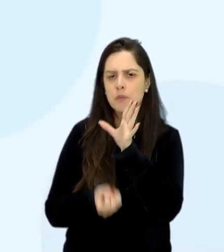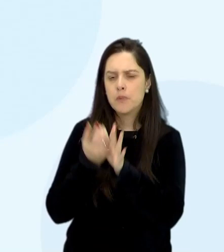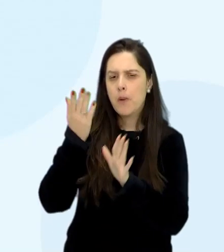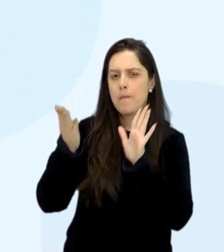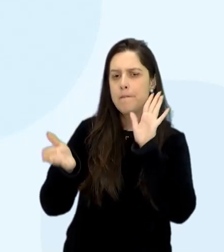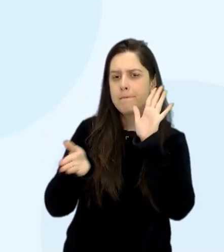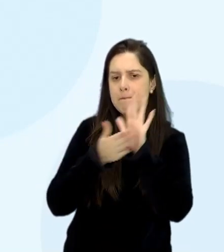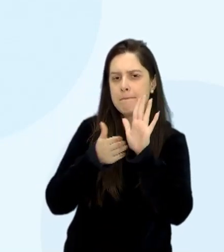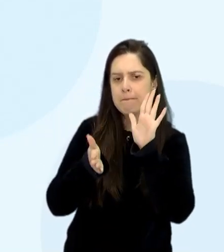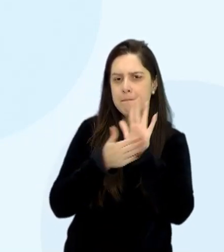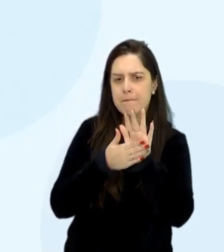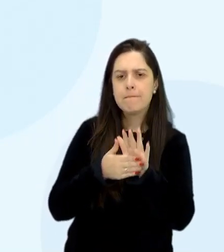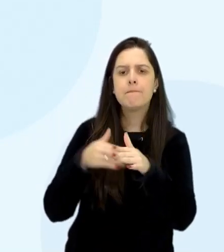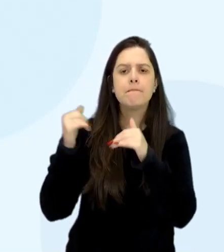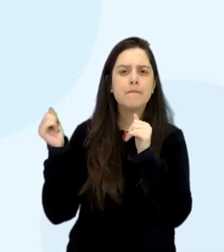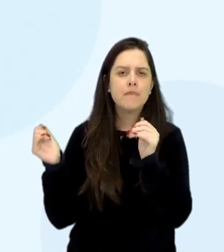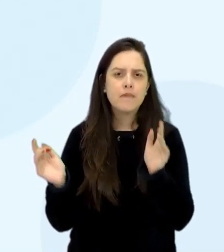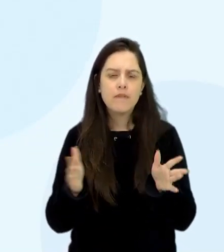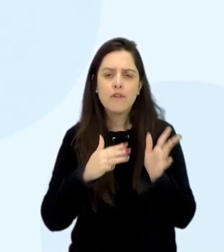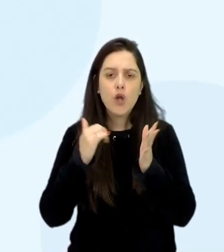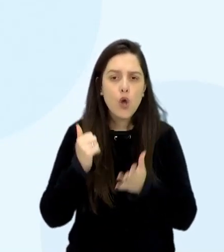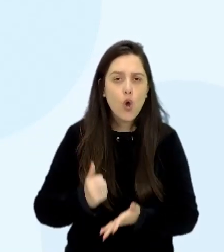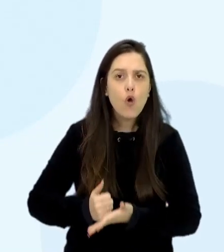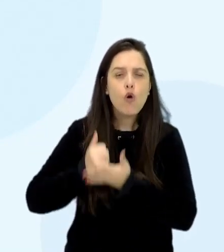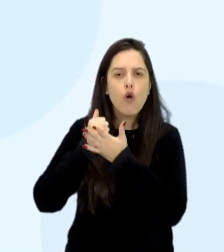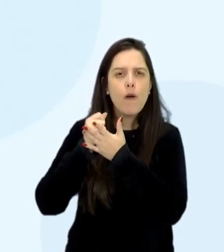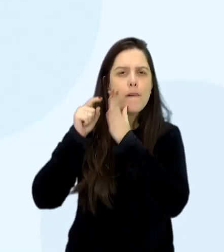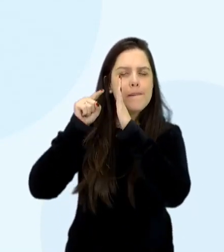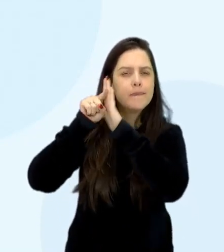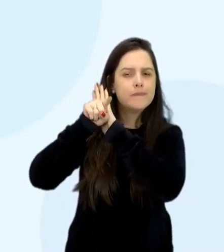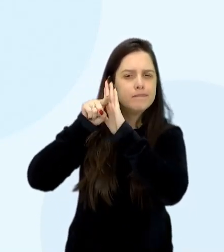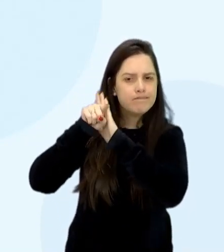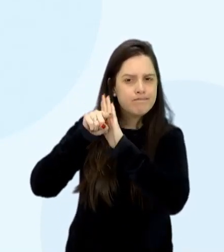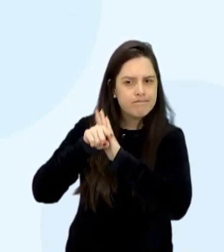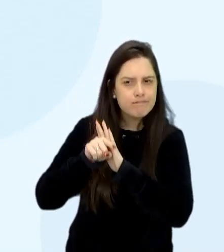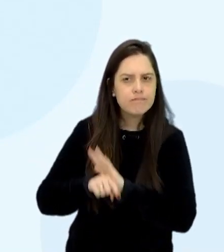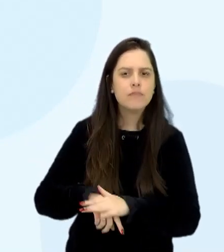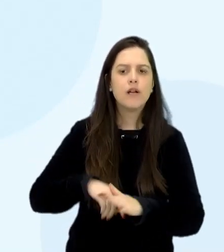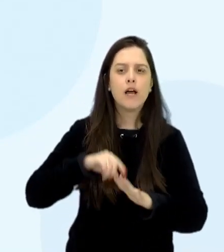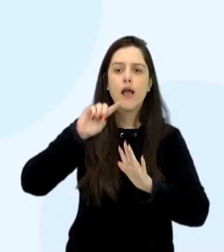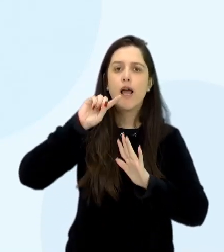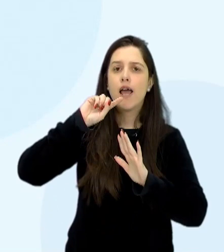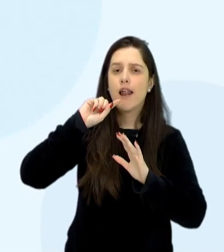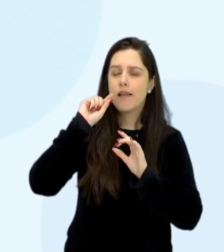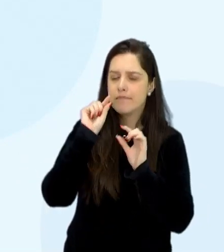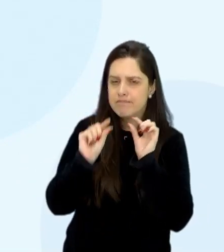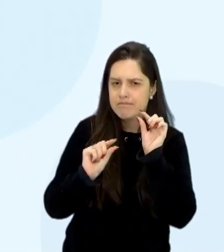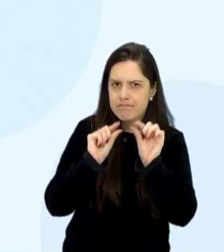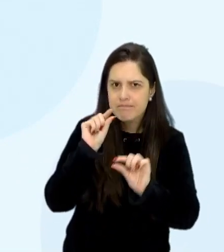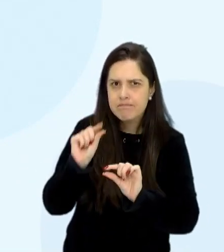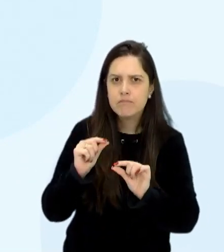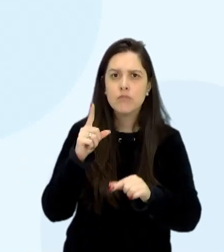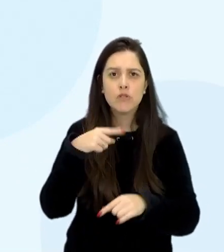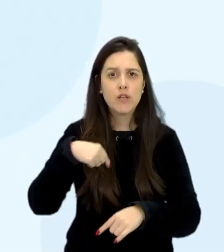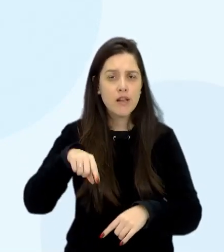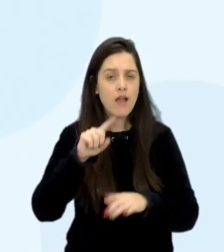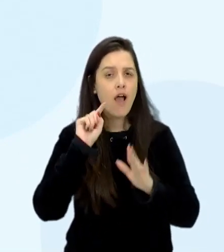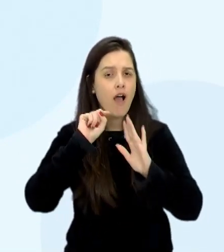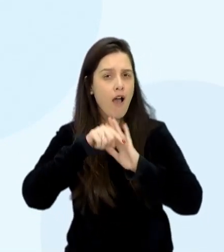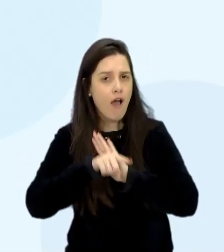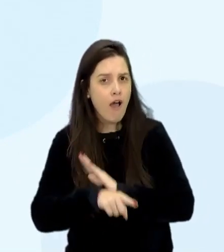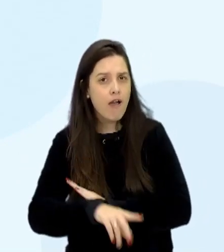que produz o levantamento de contas ou situações relacionadas à pesquisa. Nós temos os